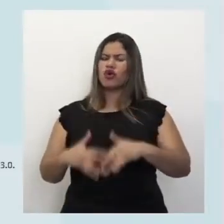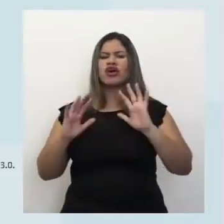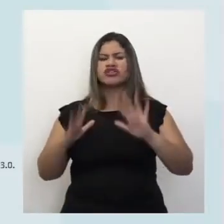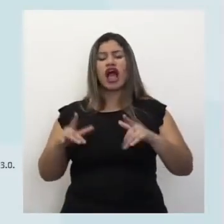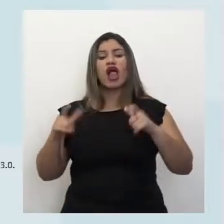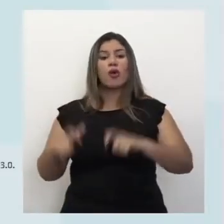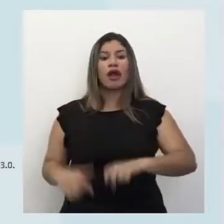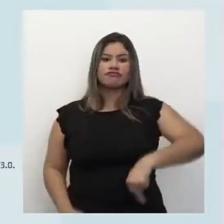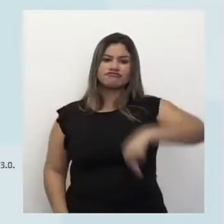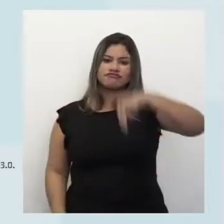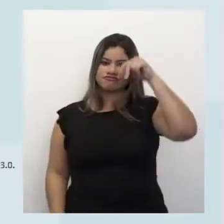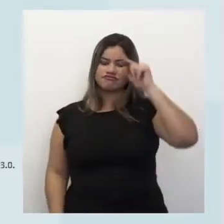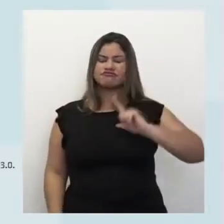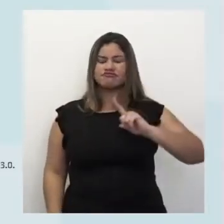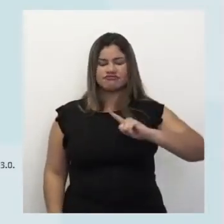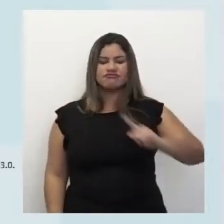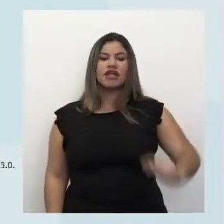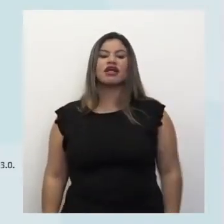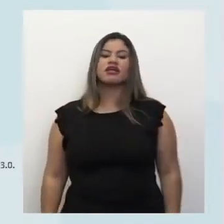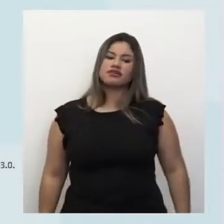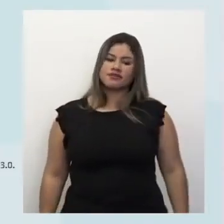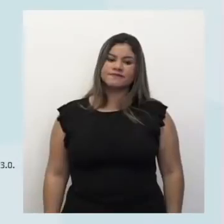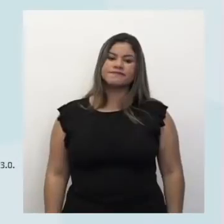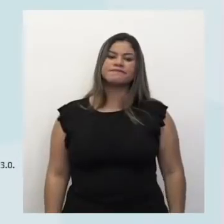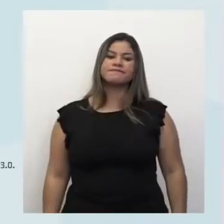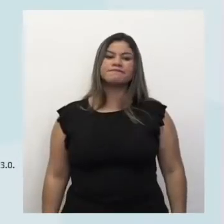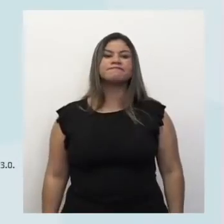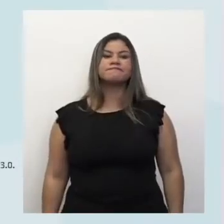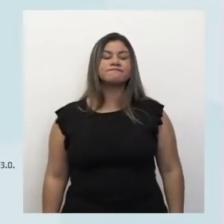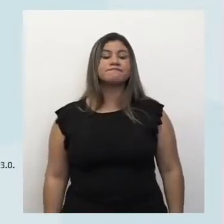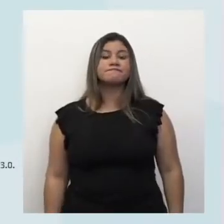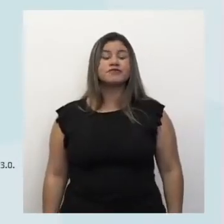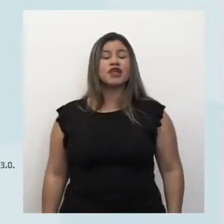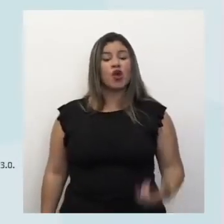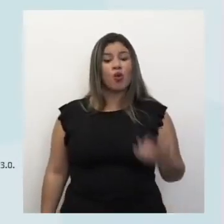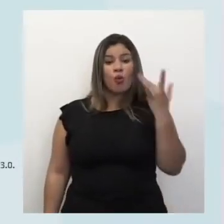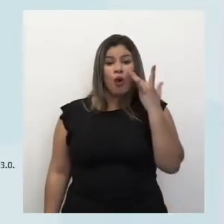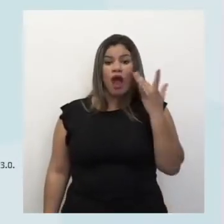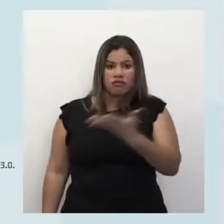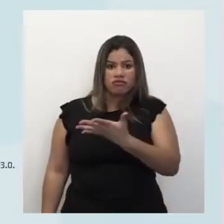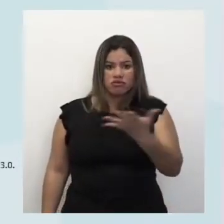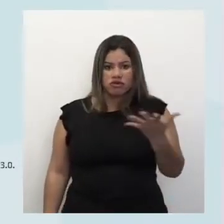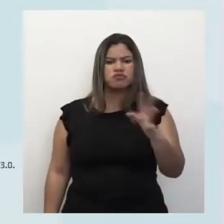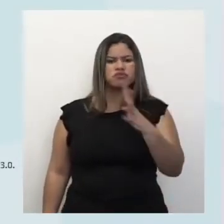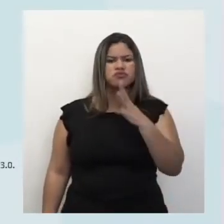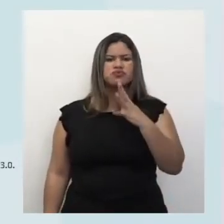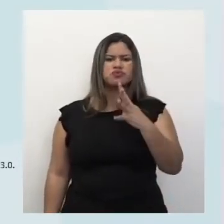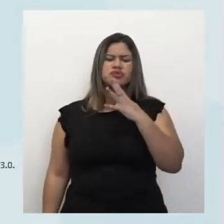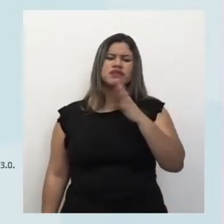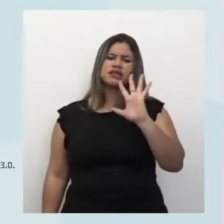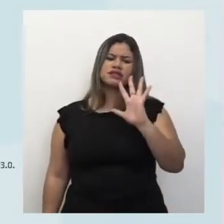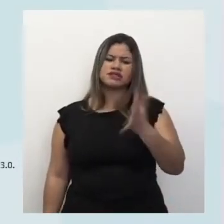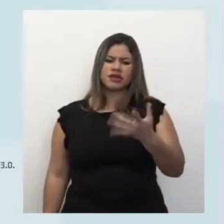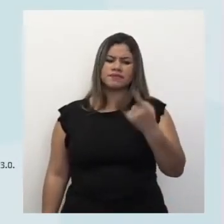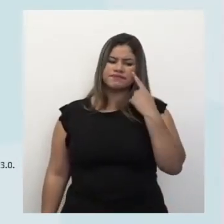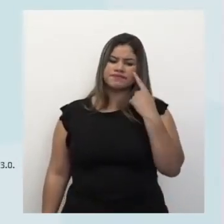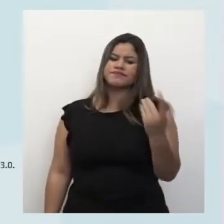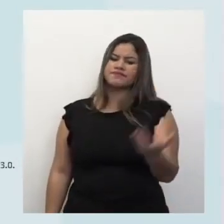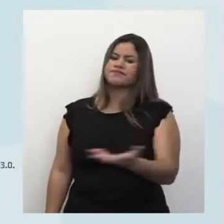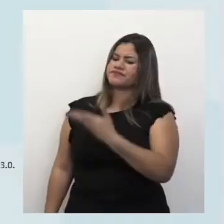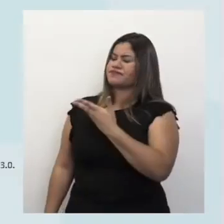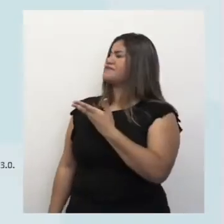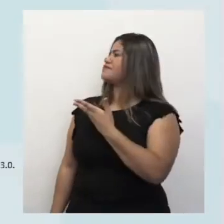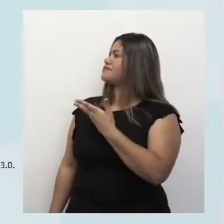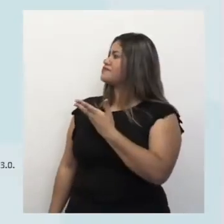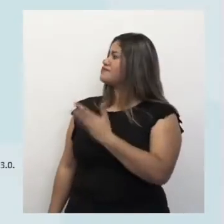norte e tal, né? Eu acredito que vocês já ouviram falar da usina hidrelétrica de